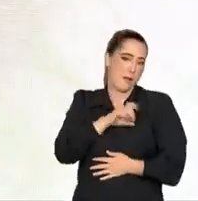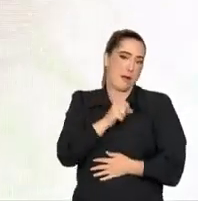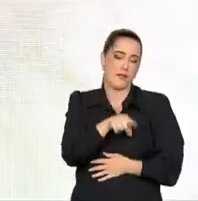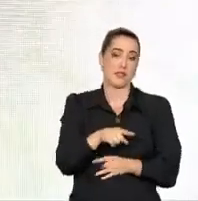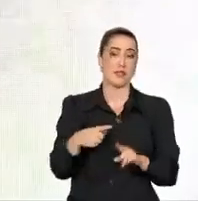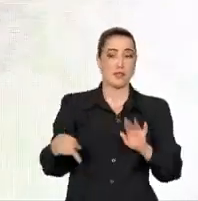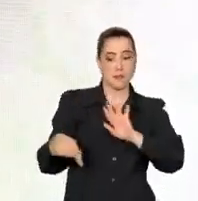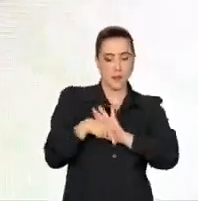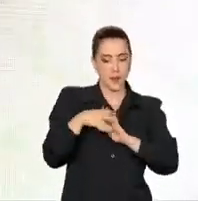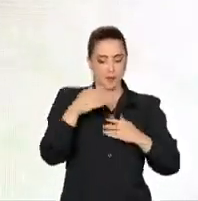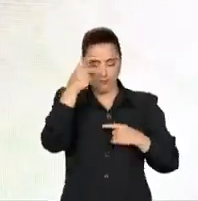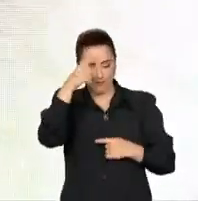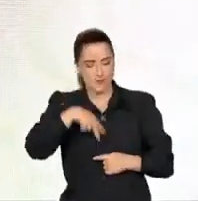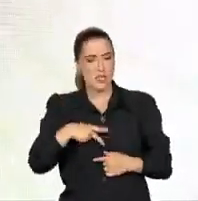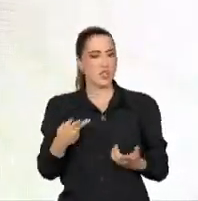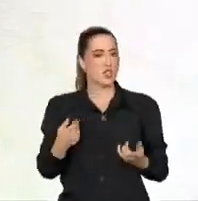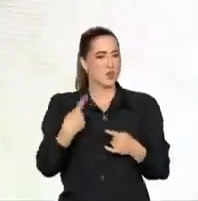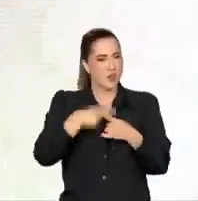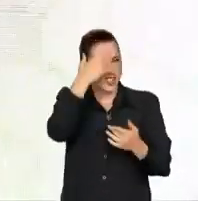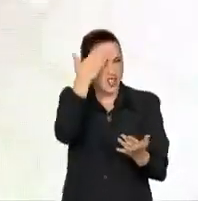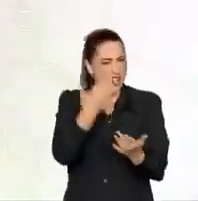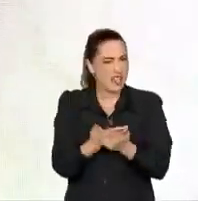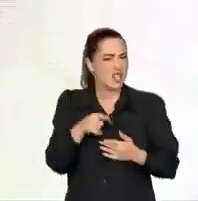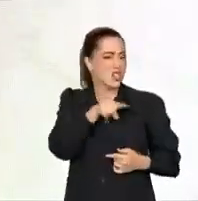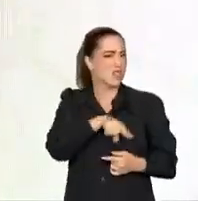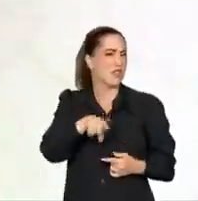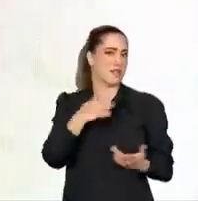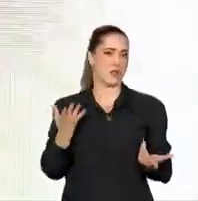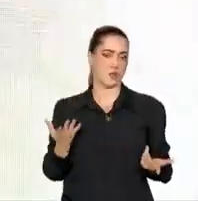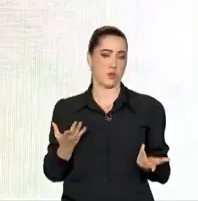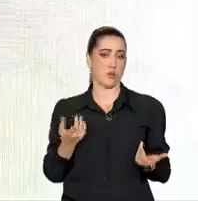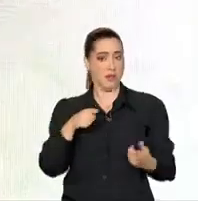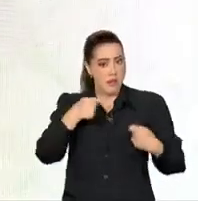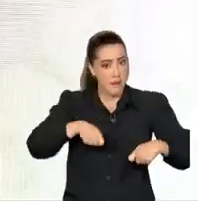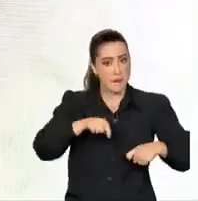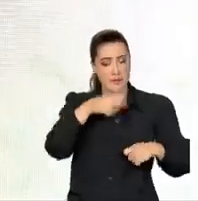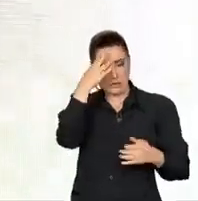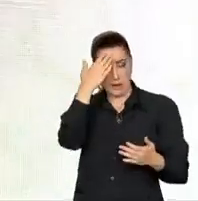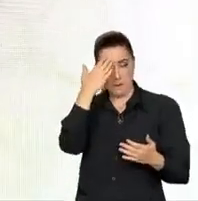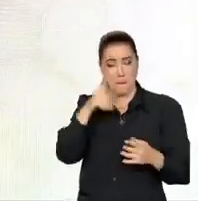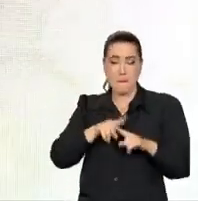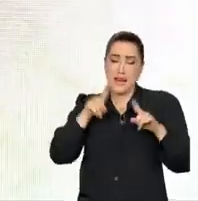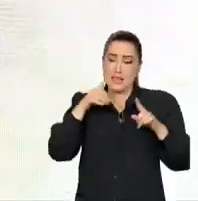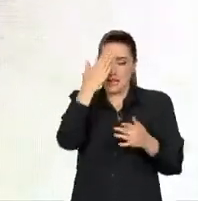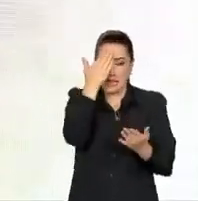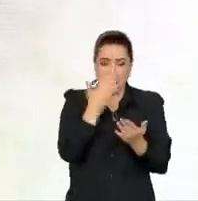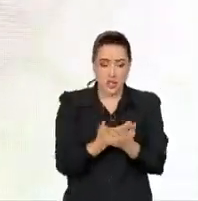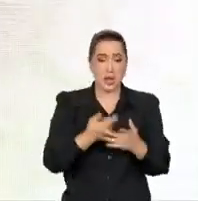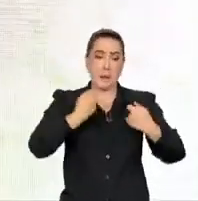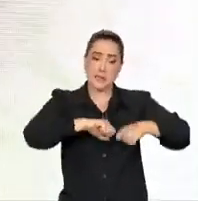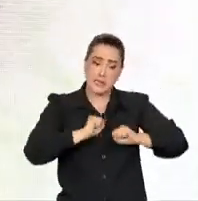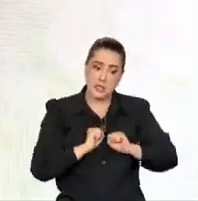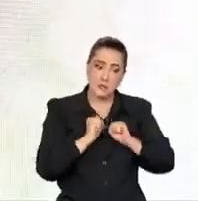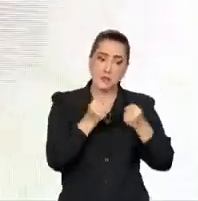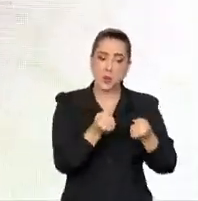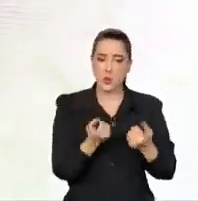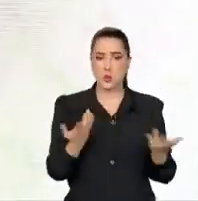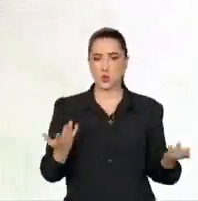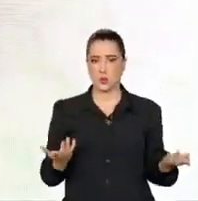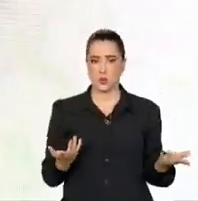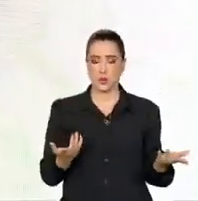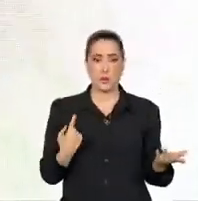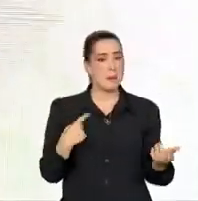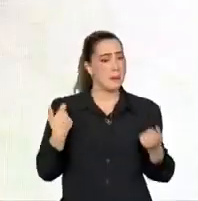Porque a gente acredita nisso. E acreditar nisso requer um empenho, requer que a gente cada vez